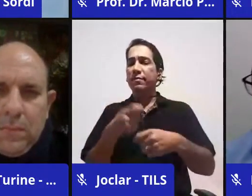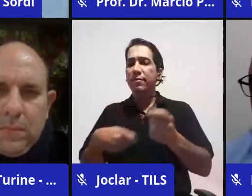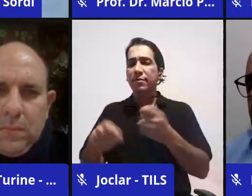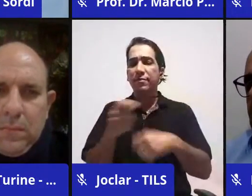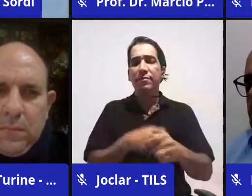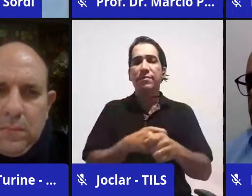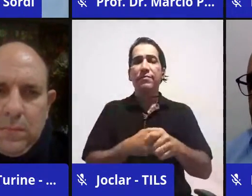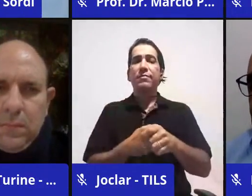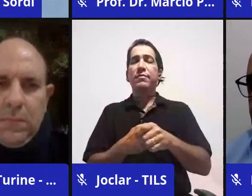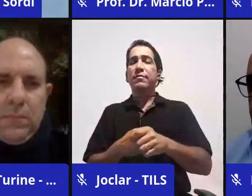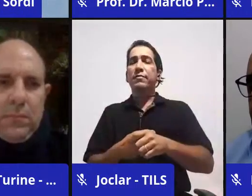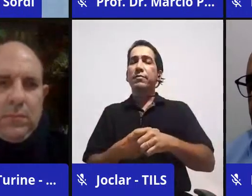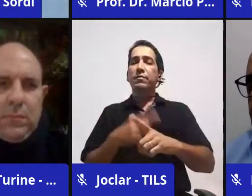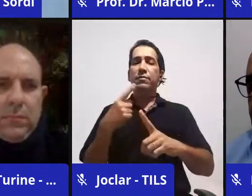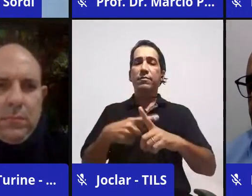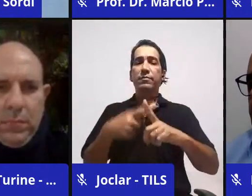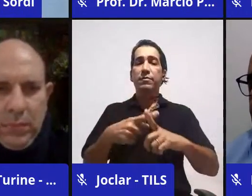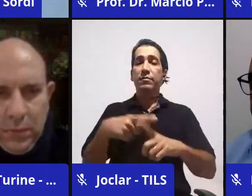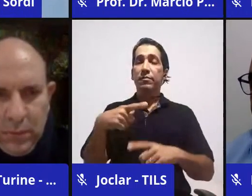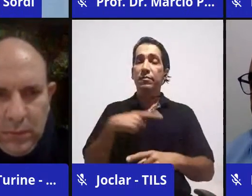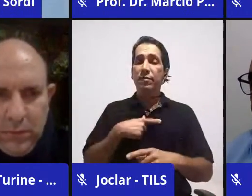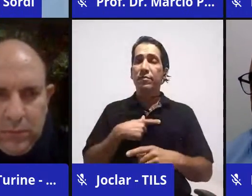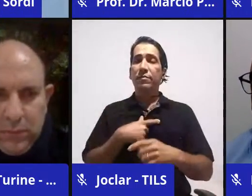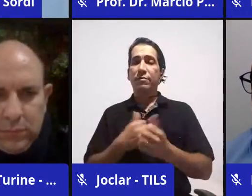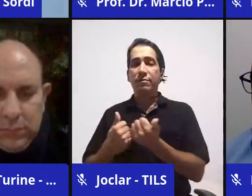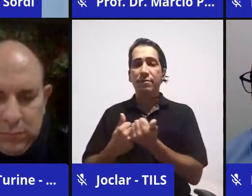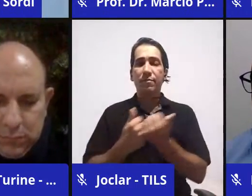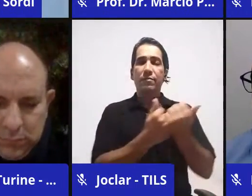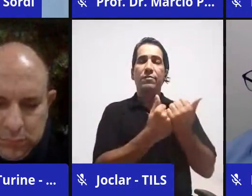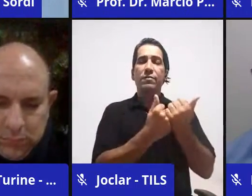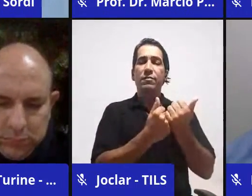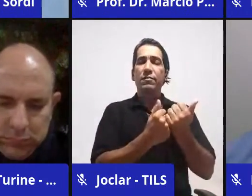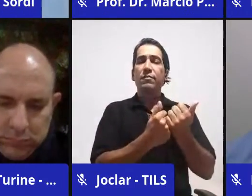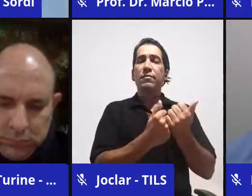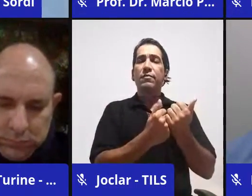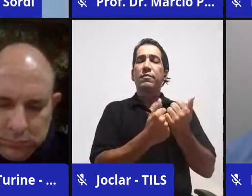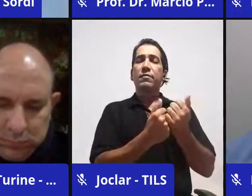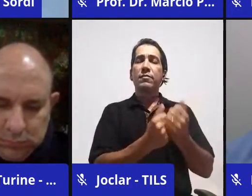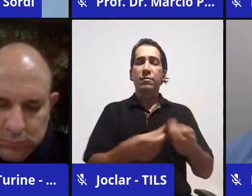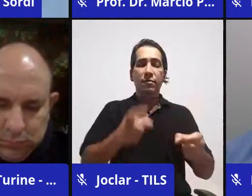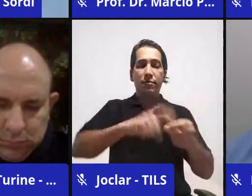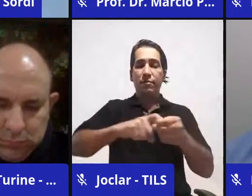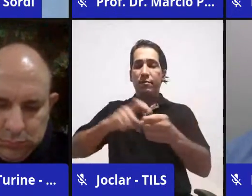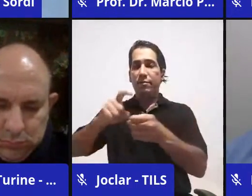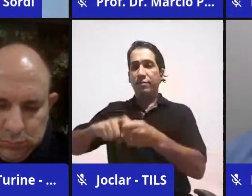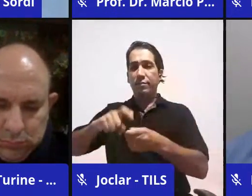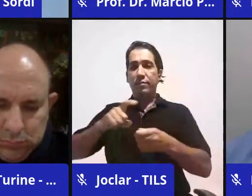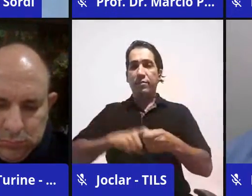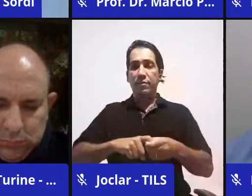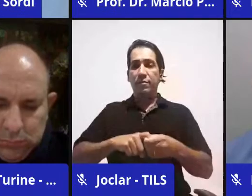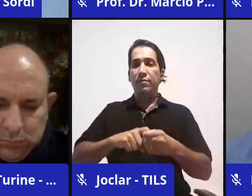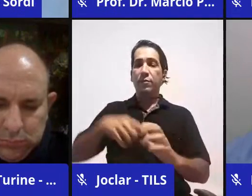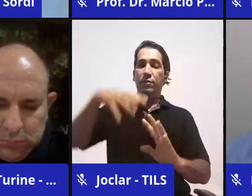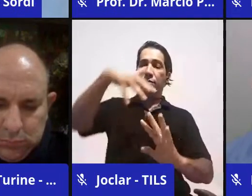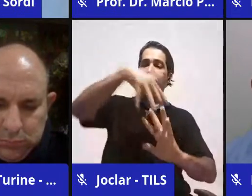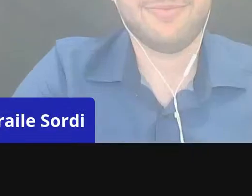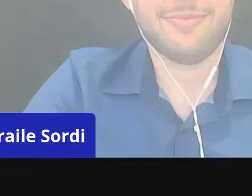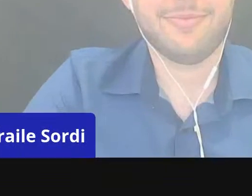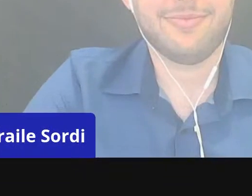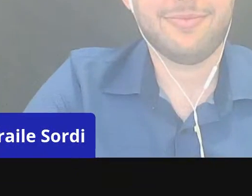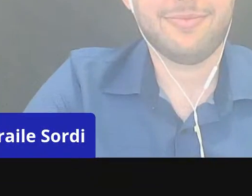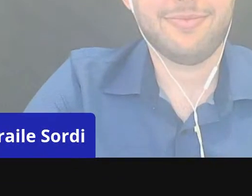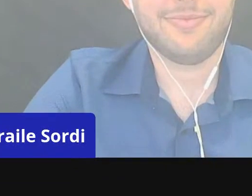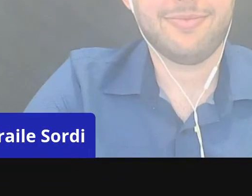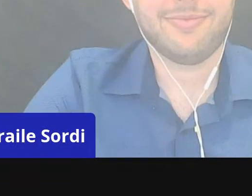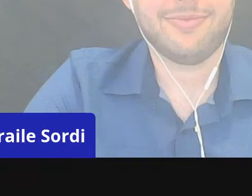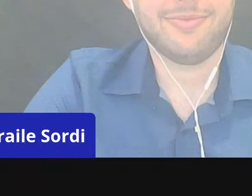às parcerias que vêm se fortalecendo ao longo dos anos. No âmbito da UFMS, envolve também